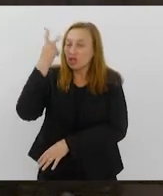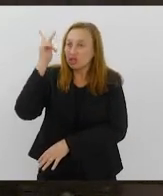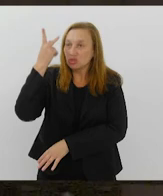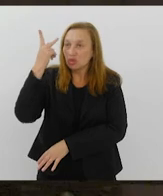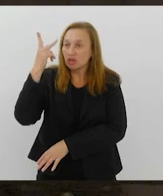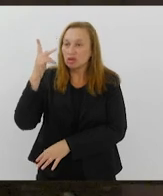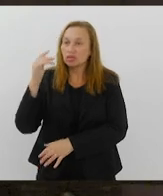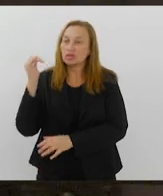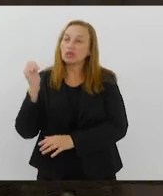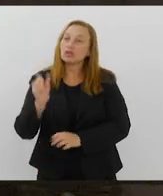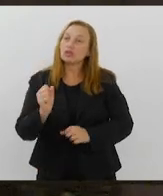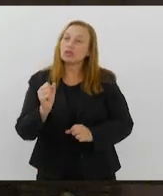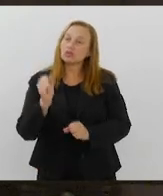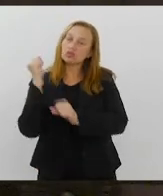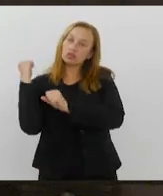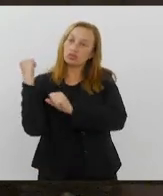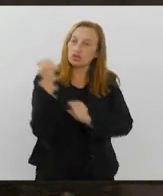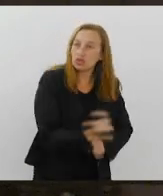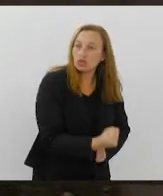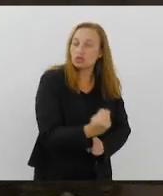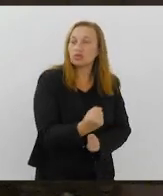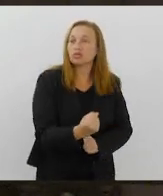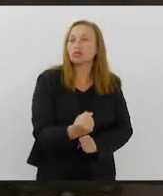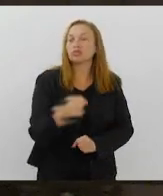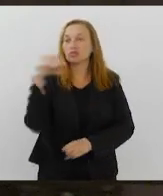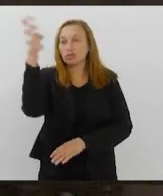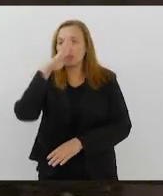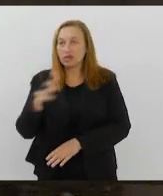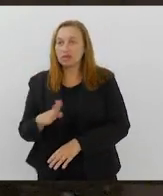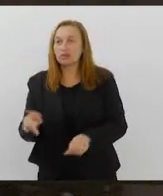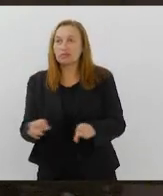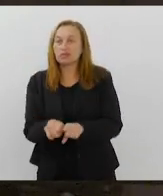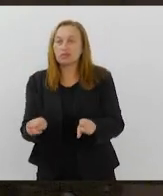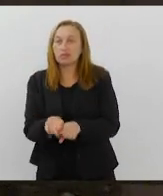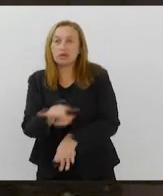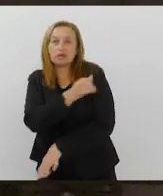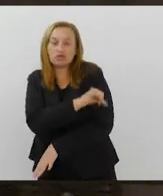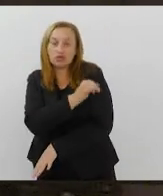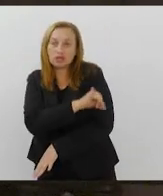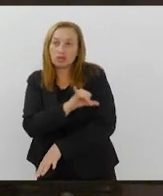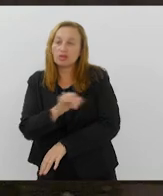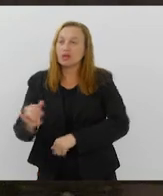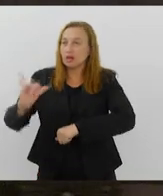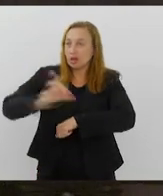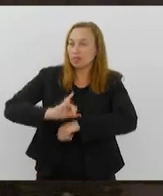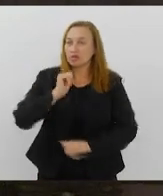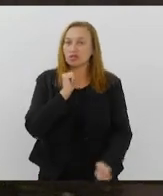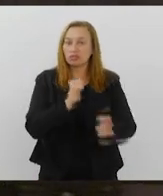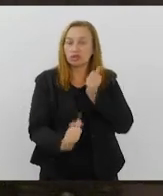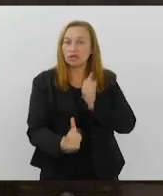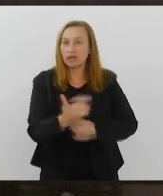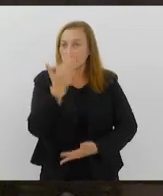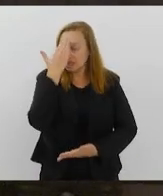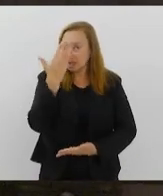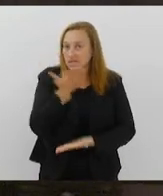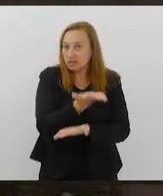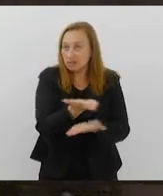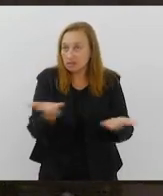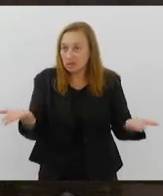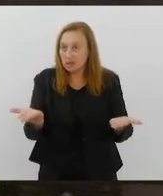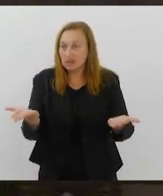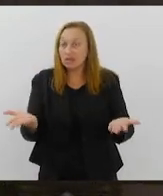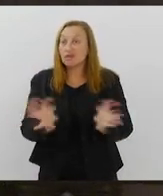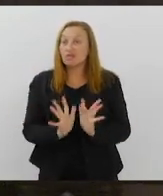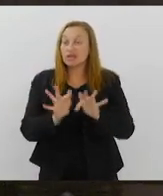no Brasil e, sobretudo, no Rio de Janeiro, a capital do esporte. Então, agradeço a todos a presença.